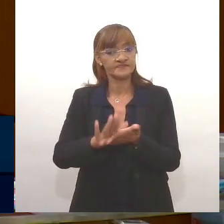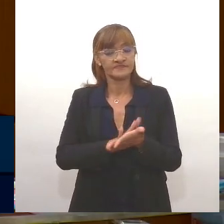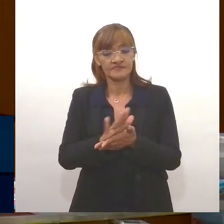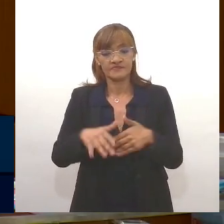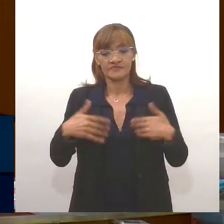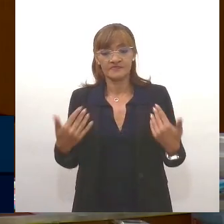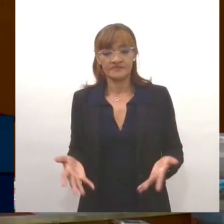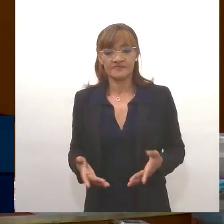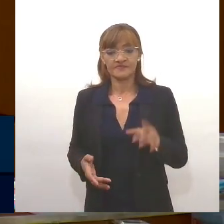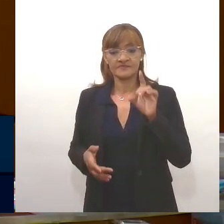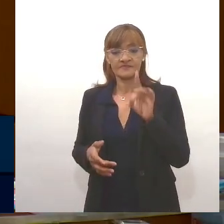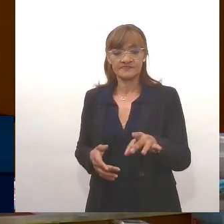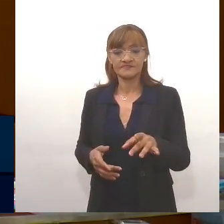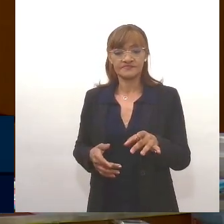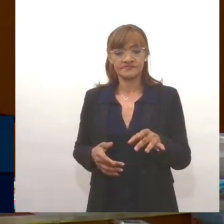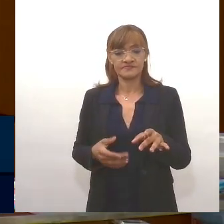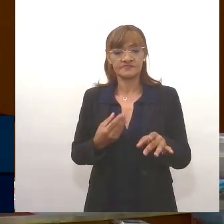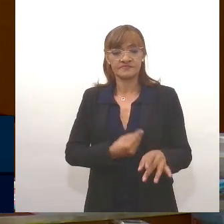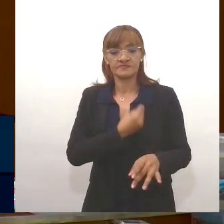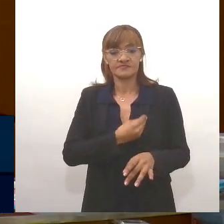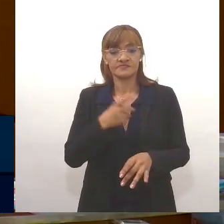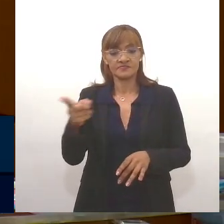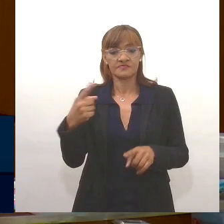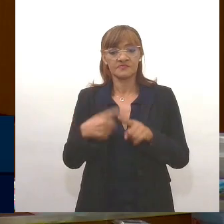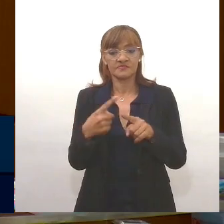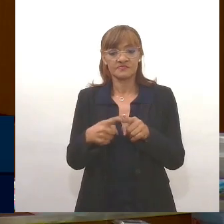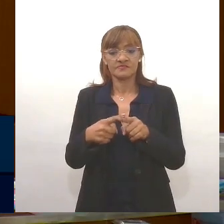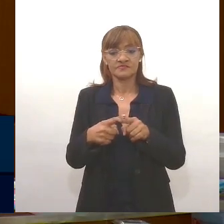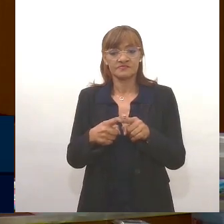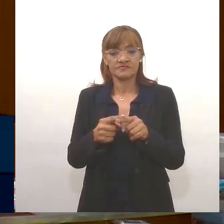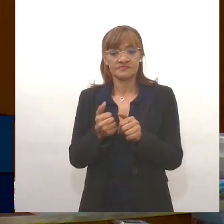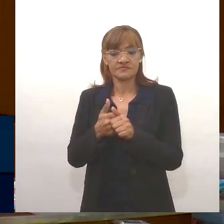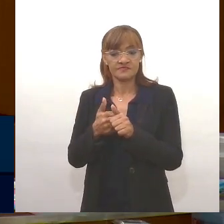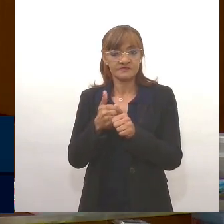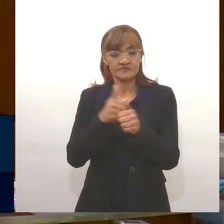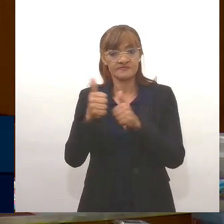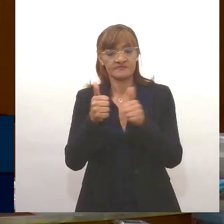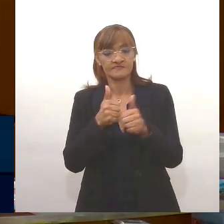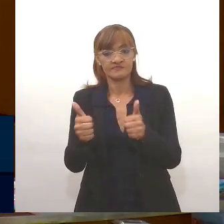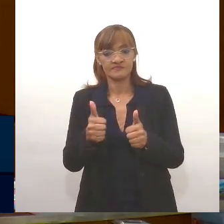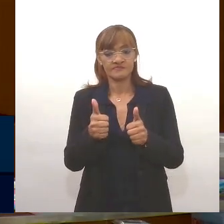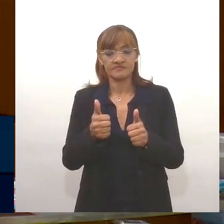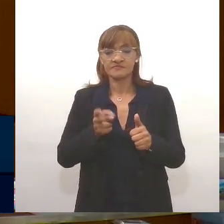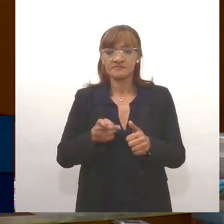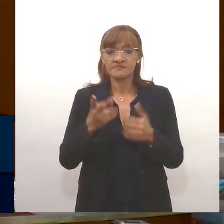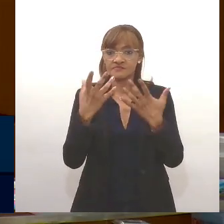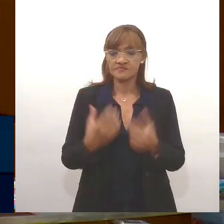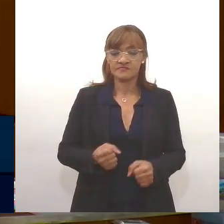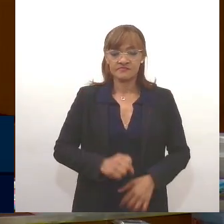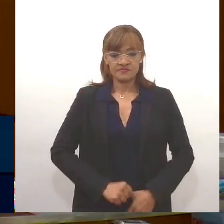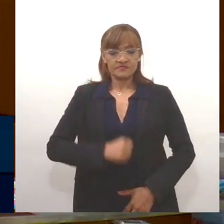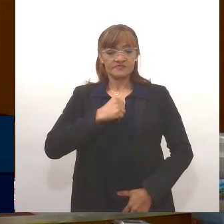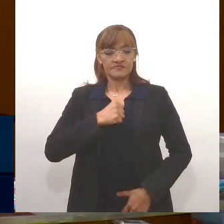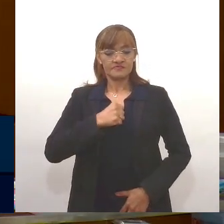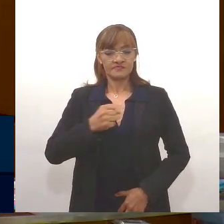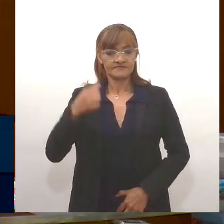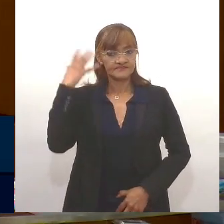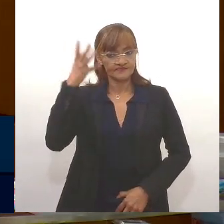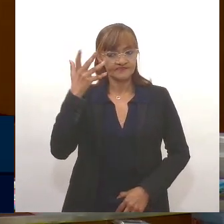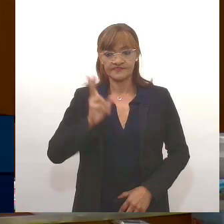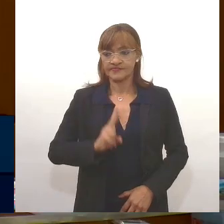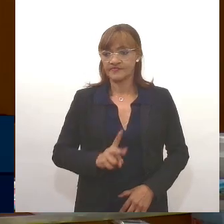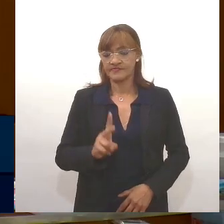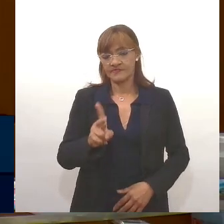só estão lá porque perseguem porque destilam um discurso de ódio infelizmente esses discursos eh